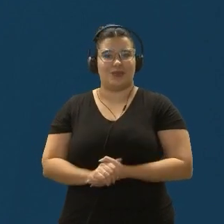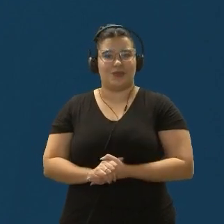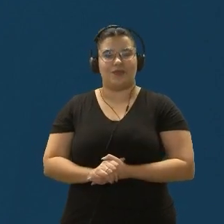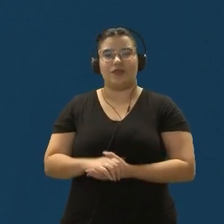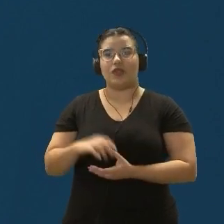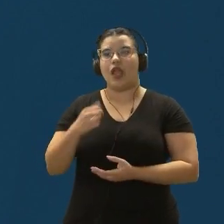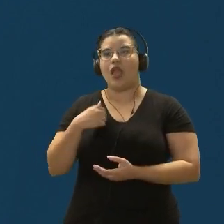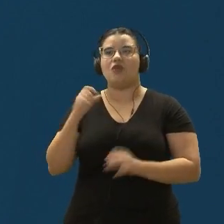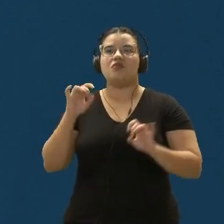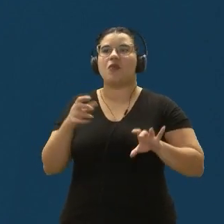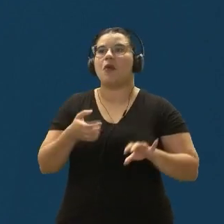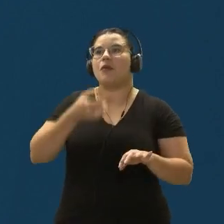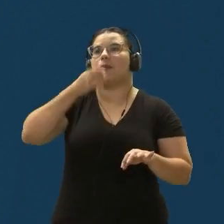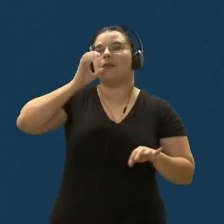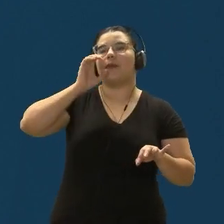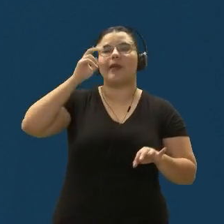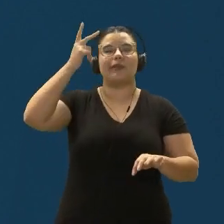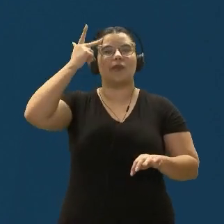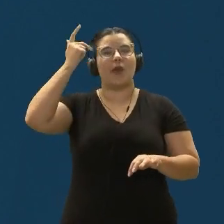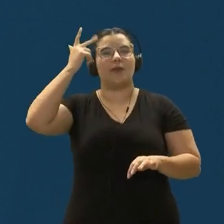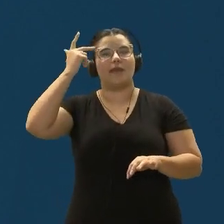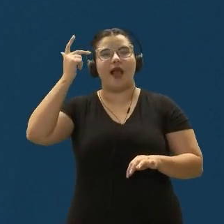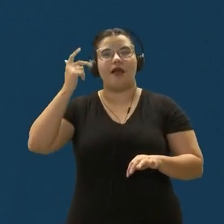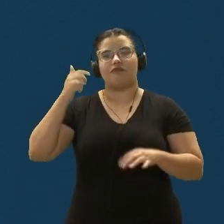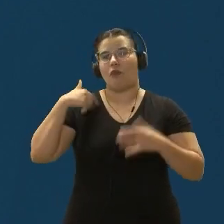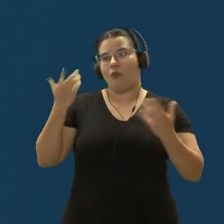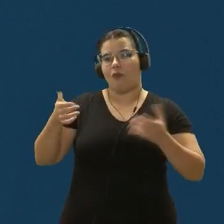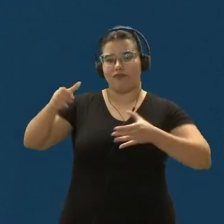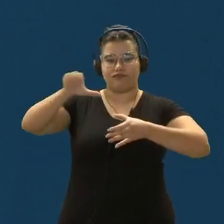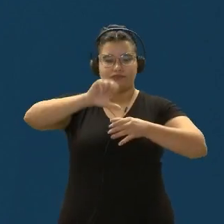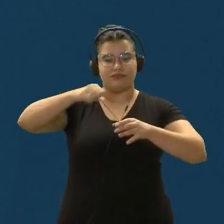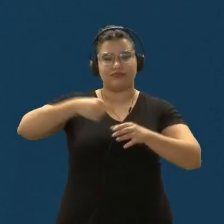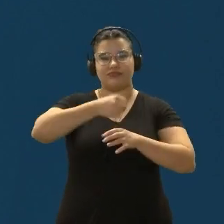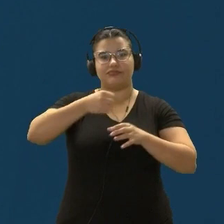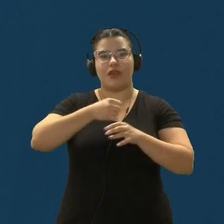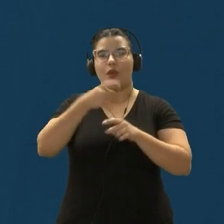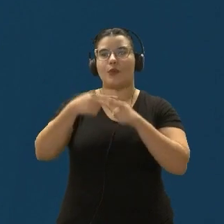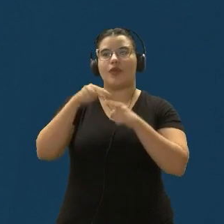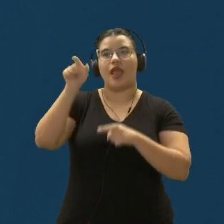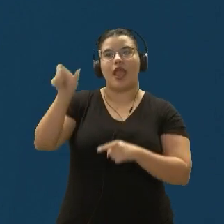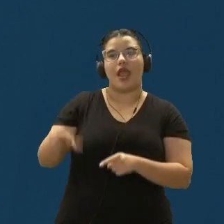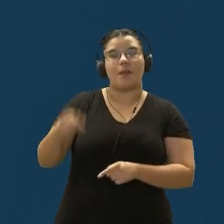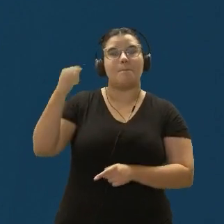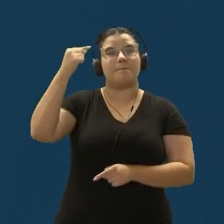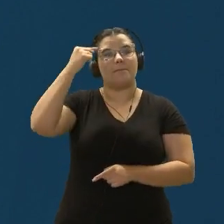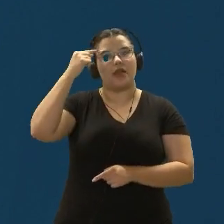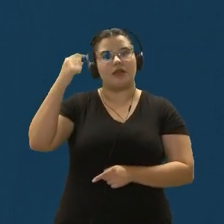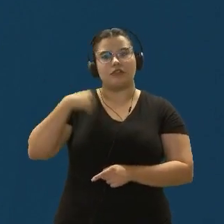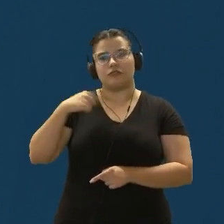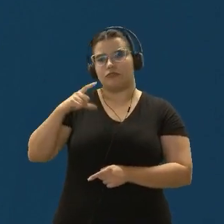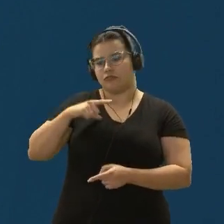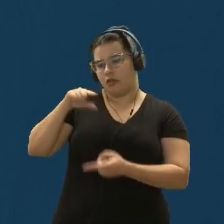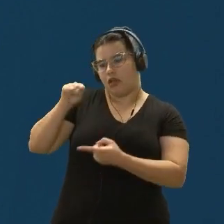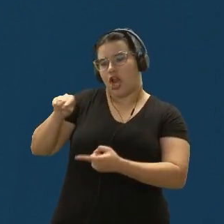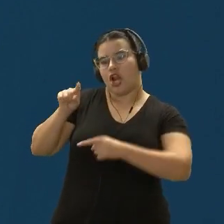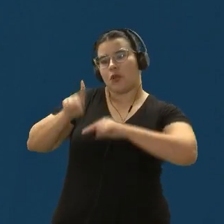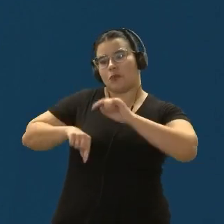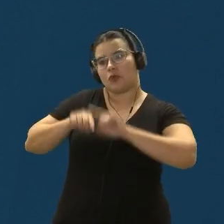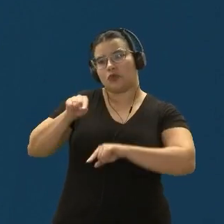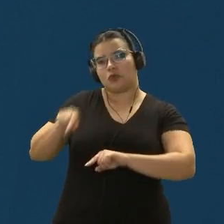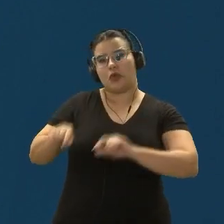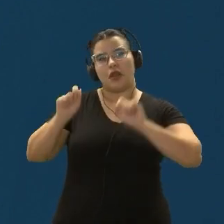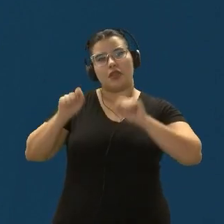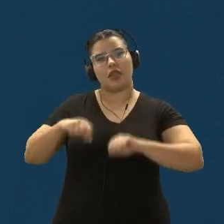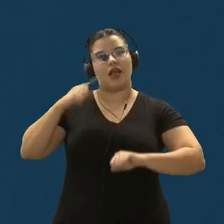um uso recreativo. E colocar na receita. Porque daí o paciente entende que ele tem um produto para usar que é